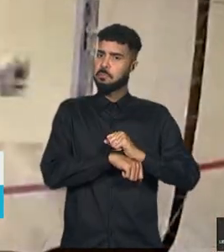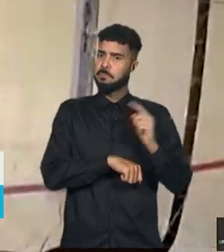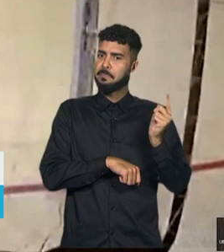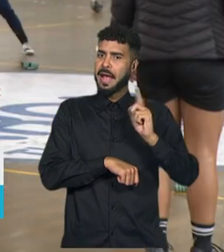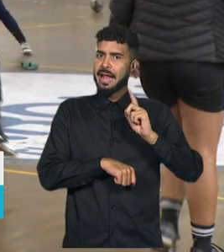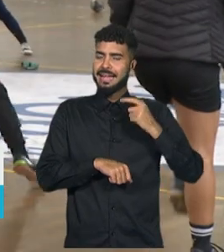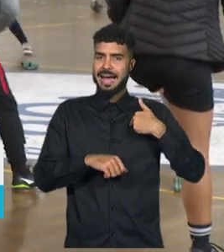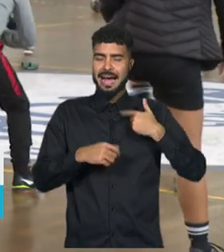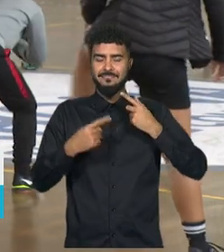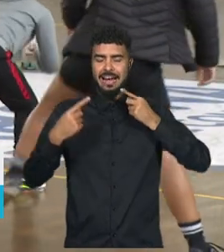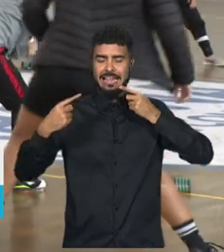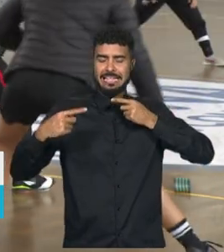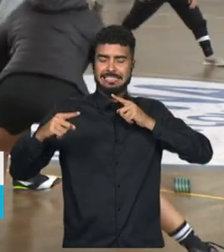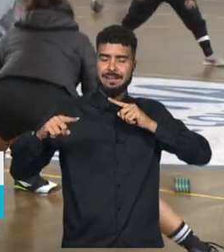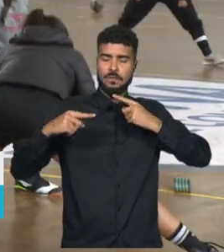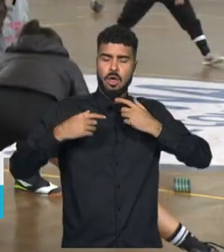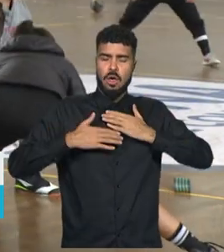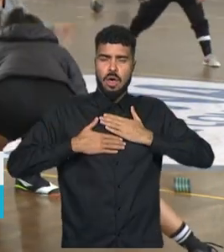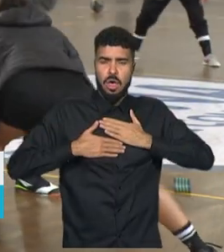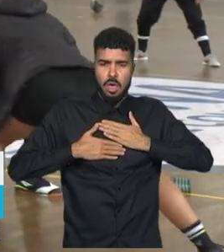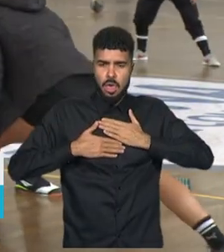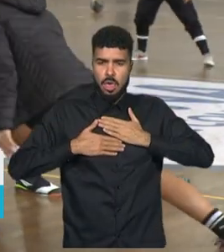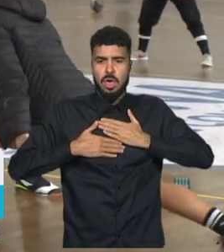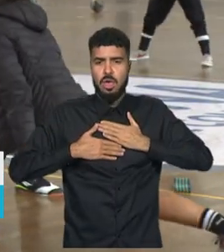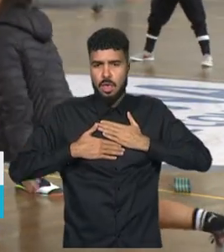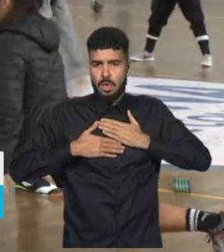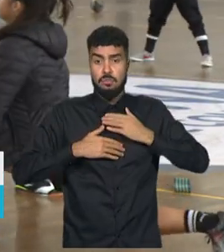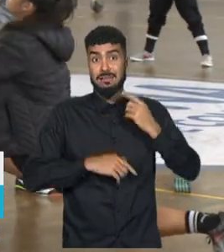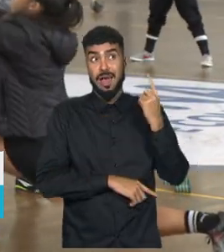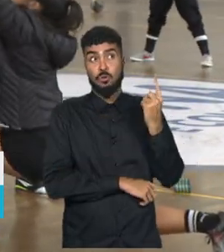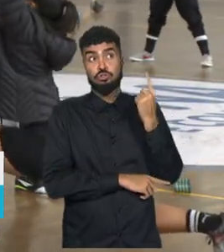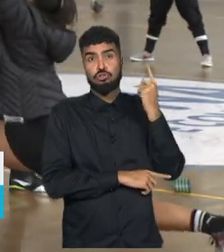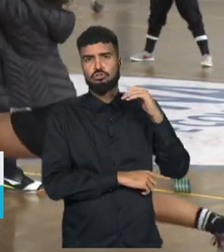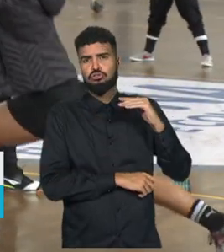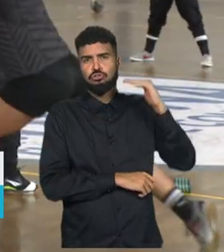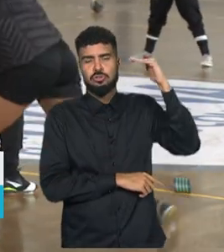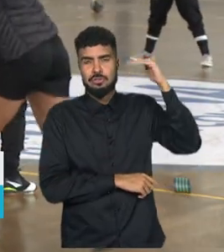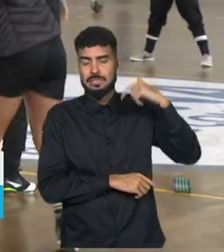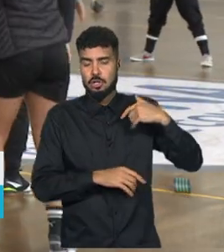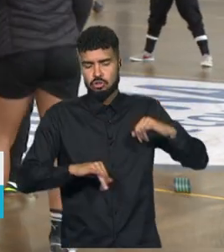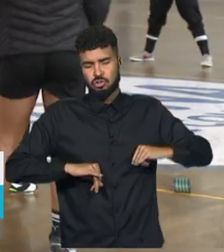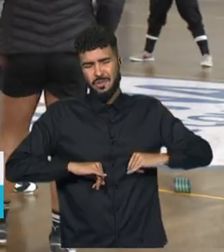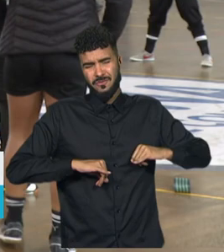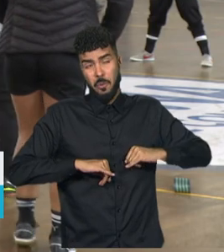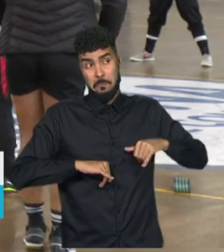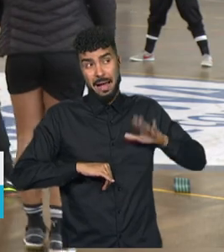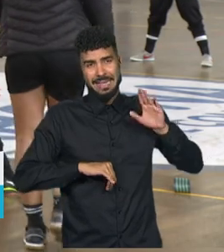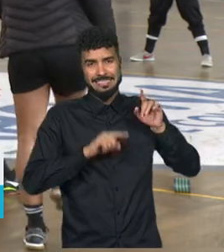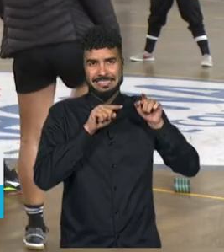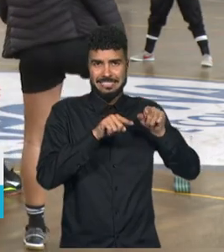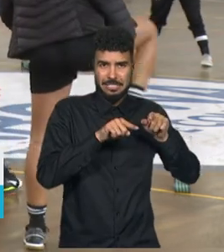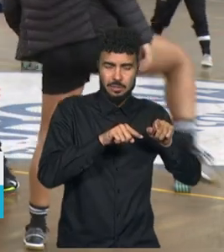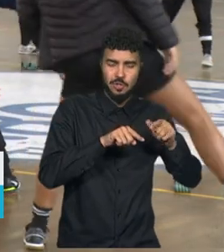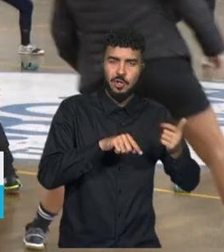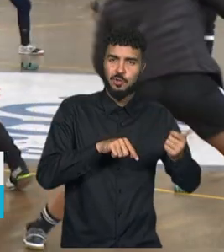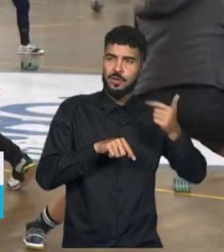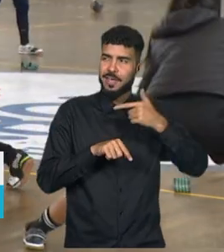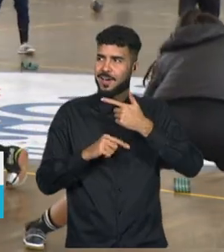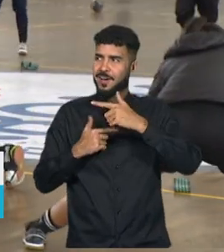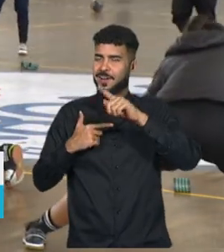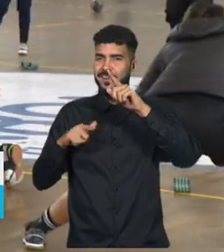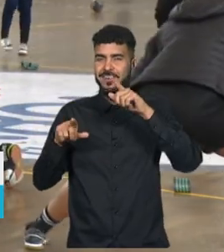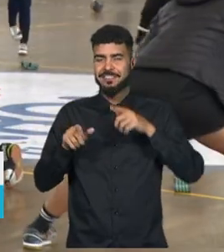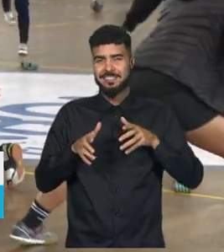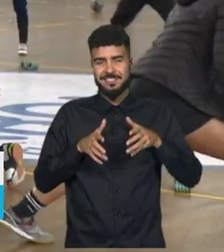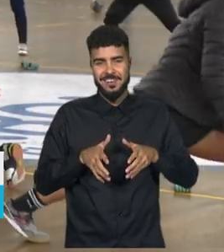tão desafiadora a altitude. Acho que acredito que a gente sofreu muito mais com isso. Ao decorrer dos